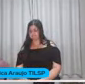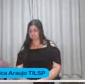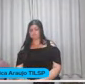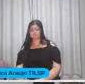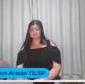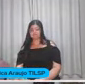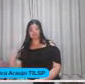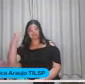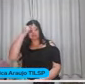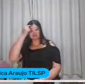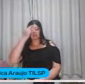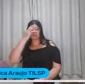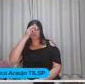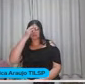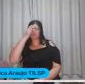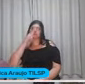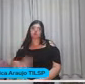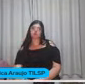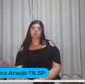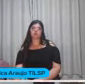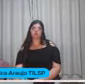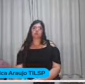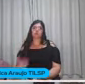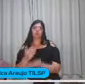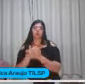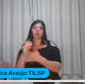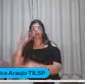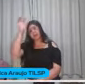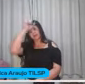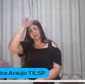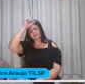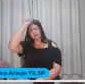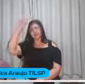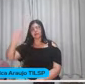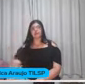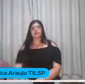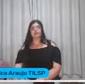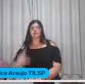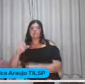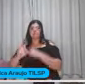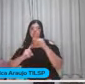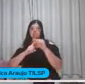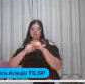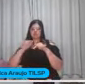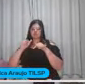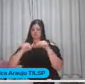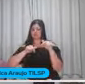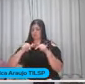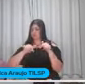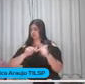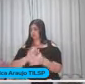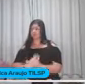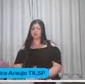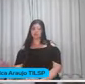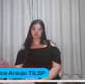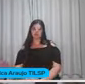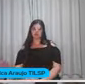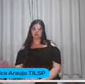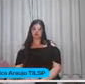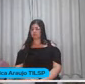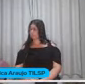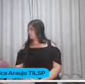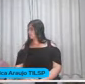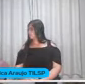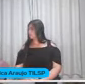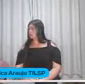a gente pensar nisso É Eu quando comecei a aprender A colocar mais os alunos para trabalharem Eu notei que eu